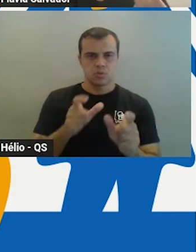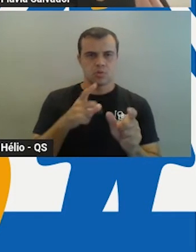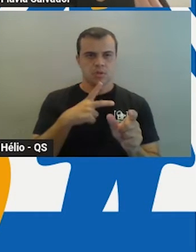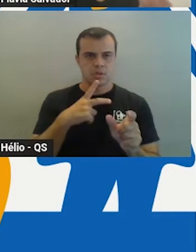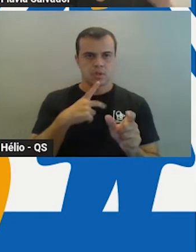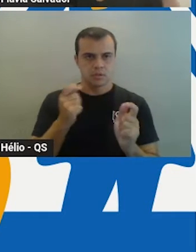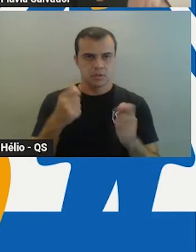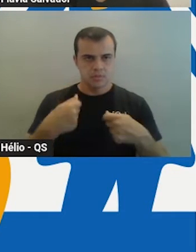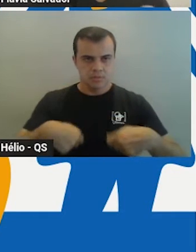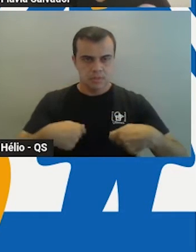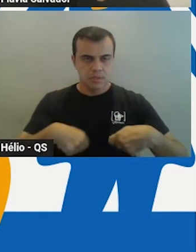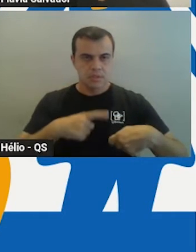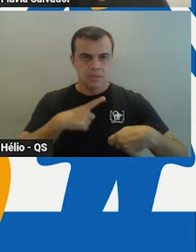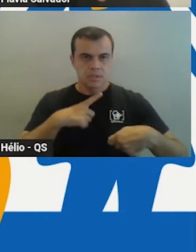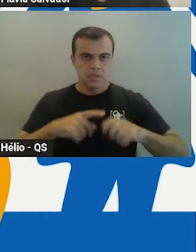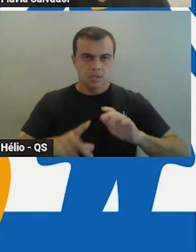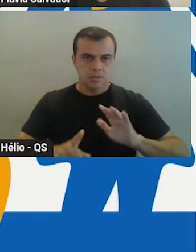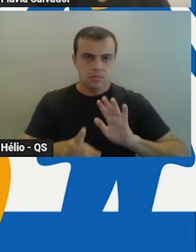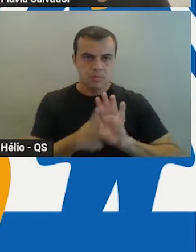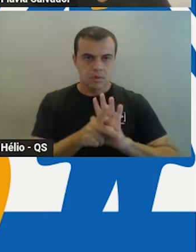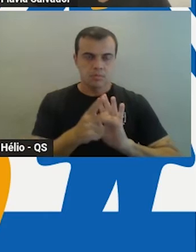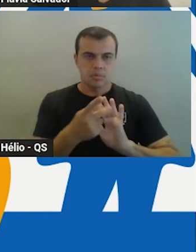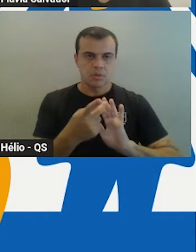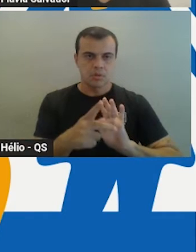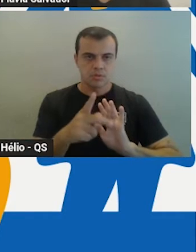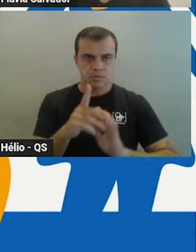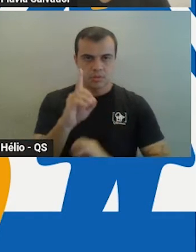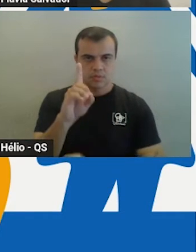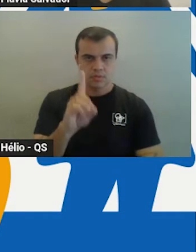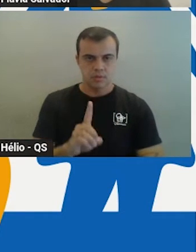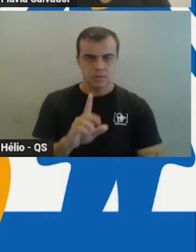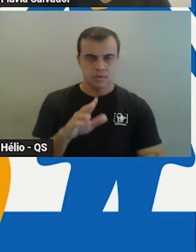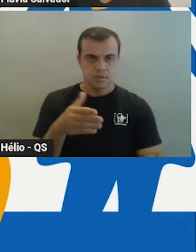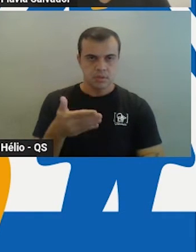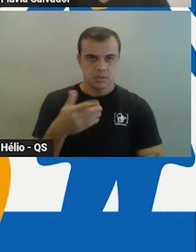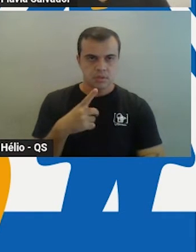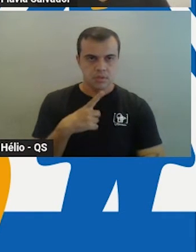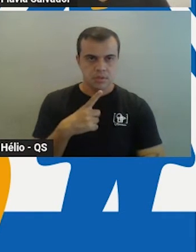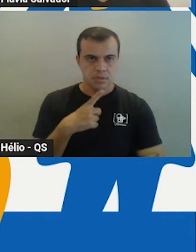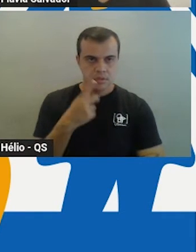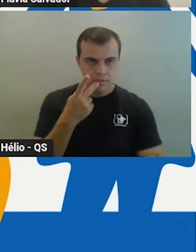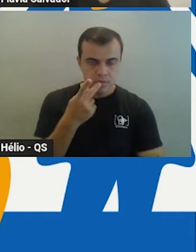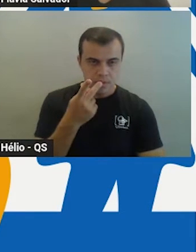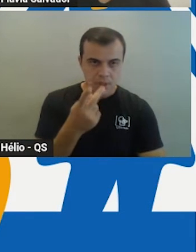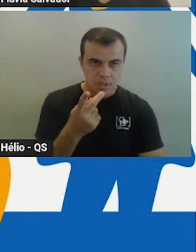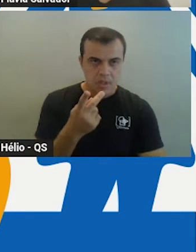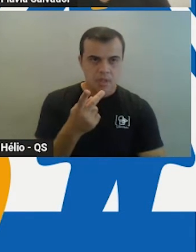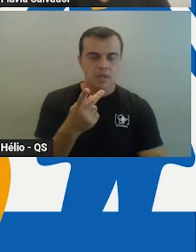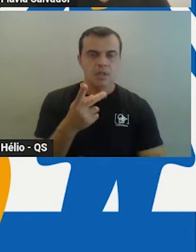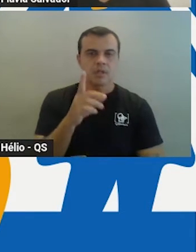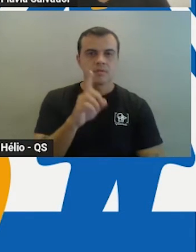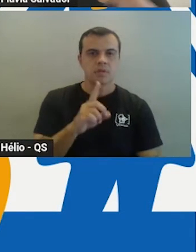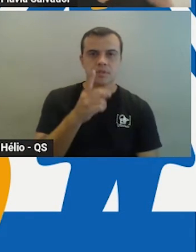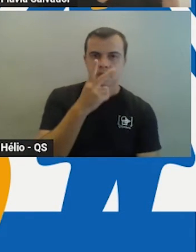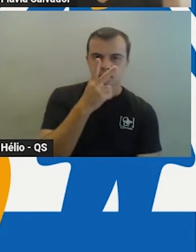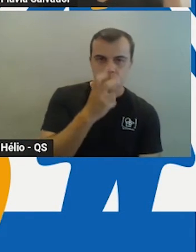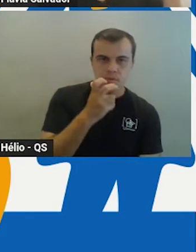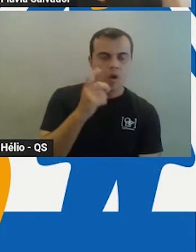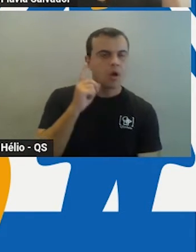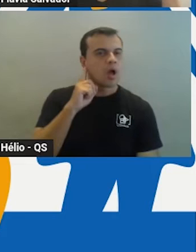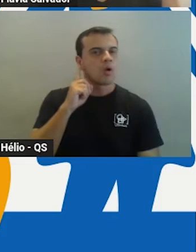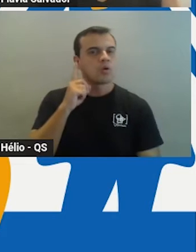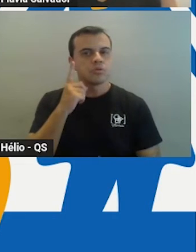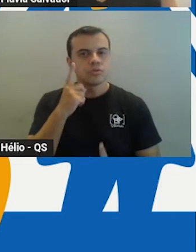a sua necessidade específica com a sua deficiência. Então, a deficiência visual, deficiência